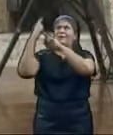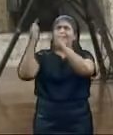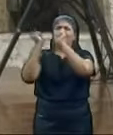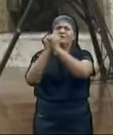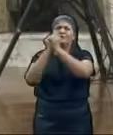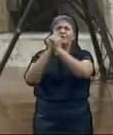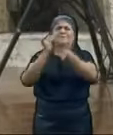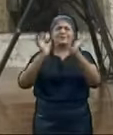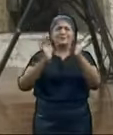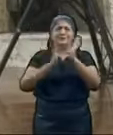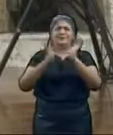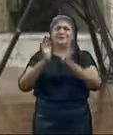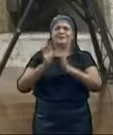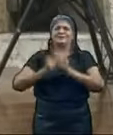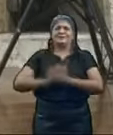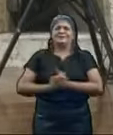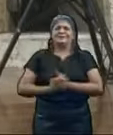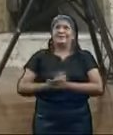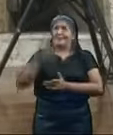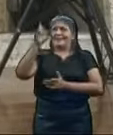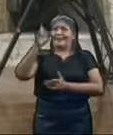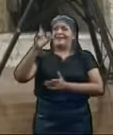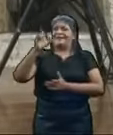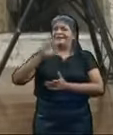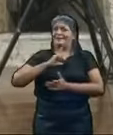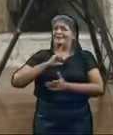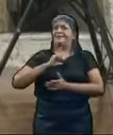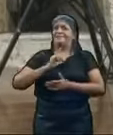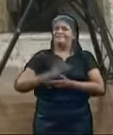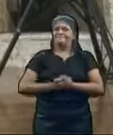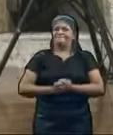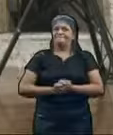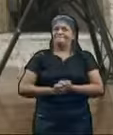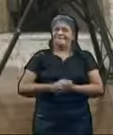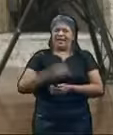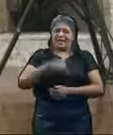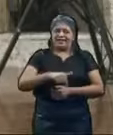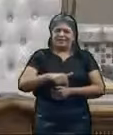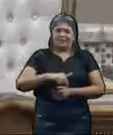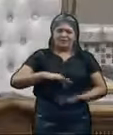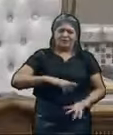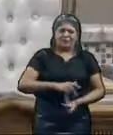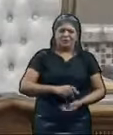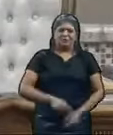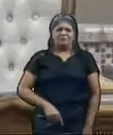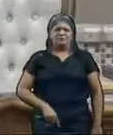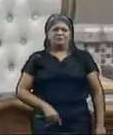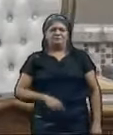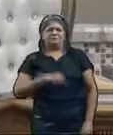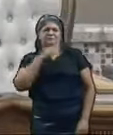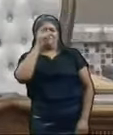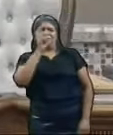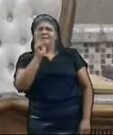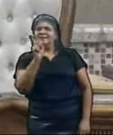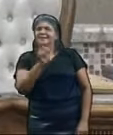Maravilhas de tudo que o reino traz são os momentos não são os arrogantes não